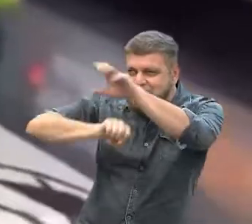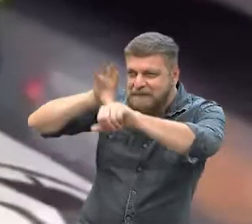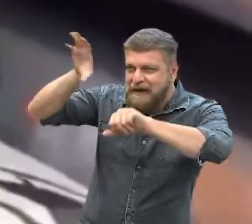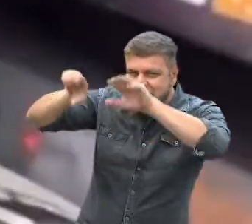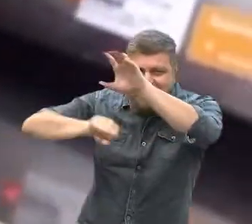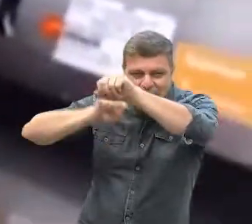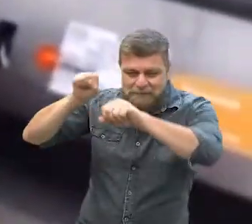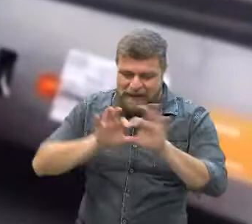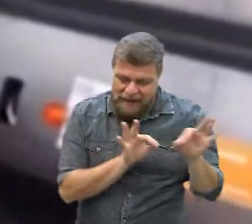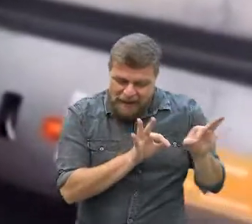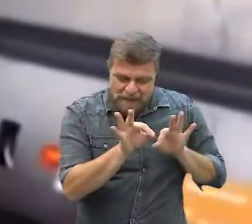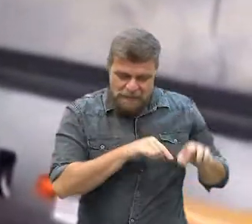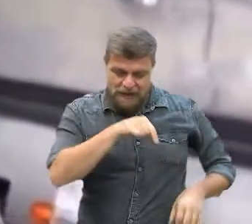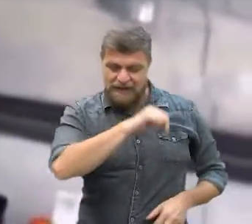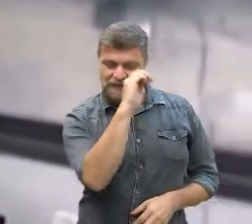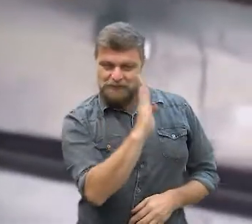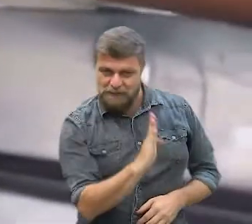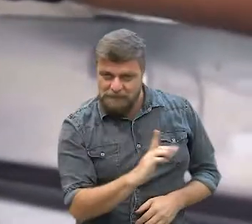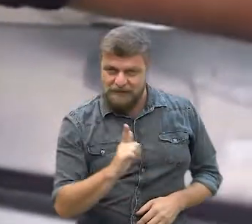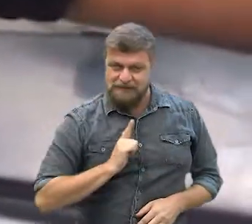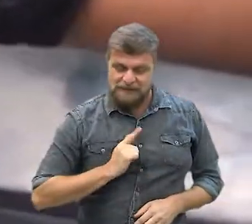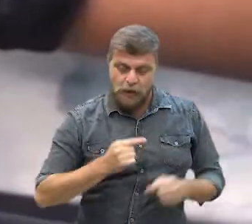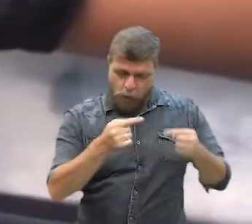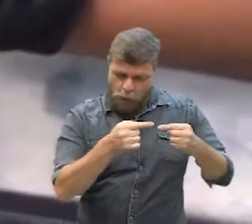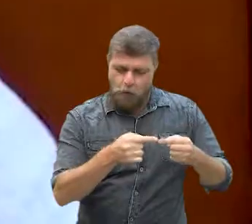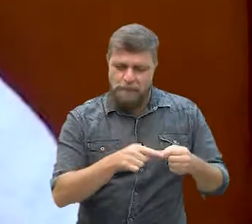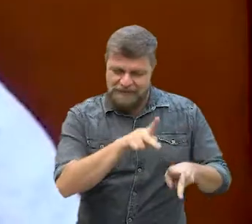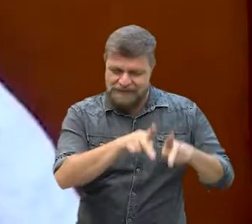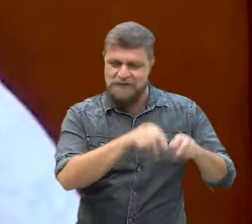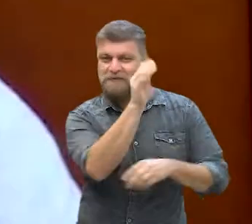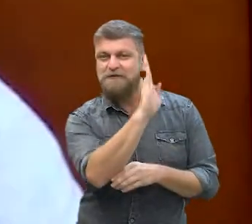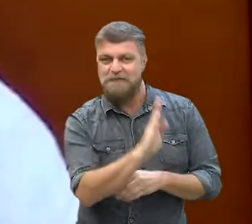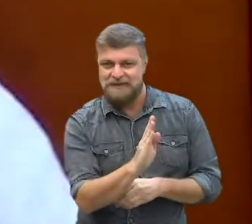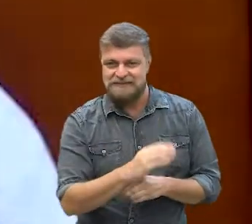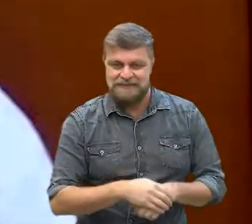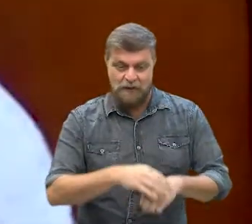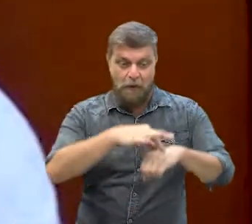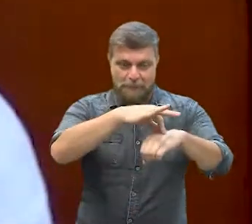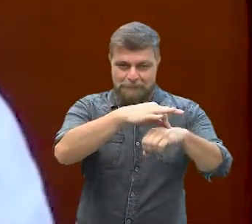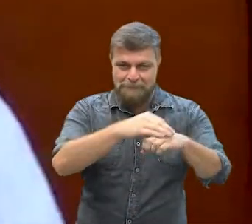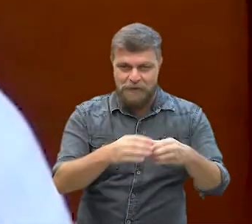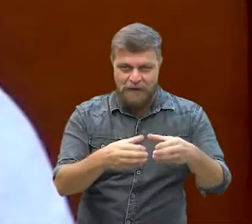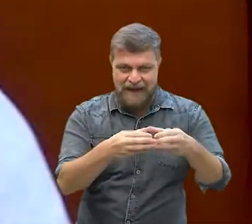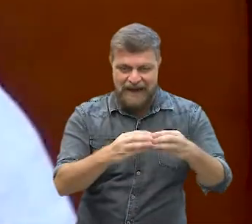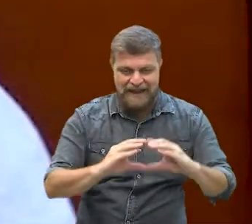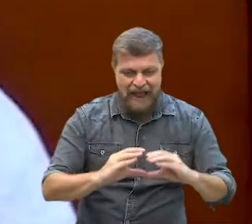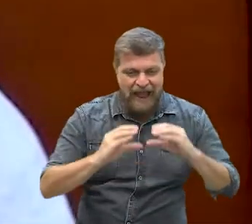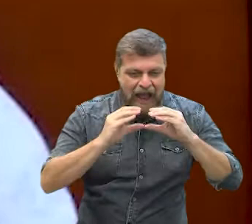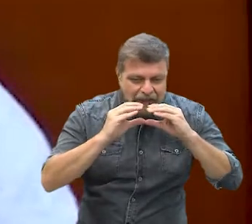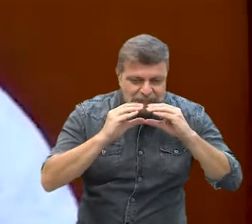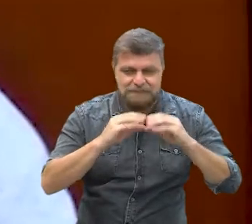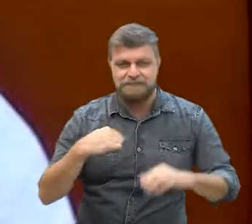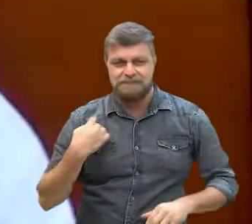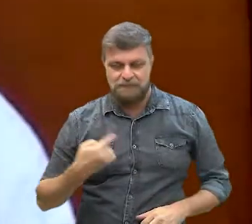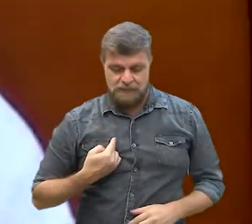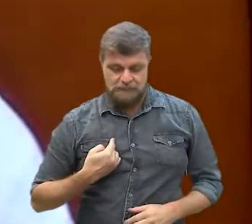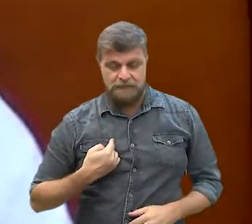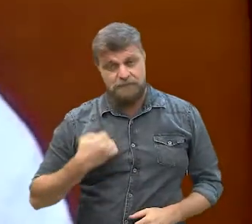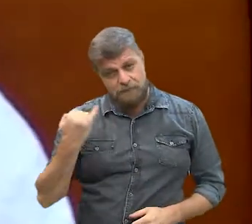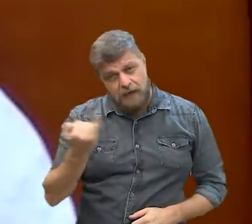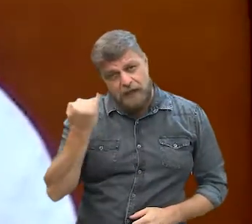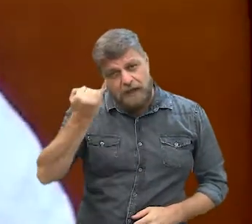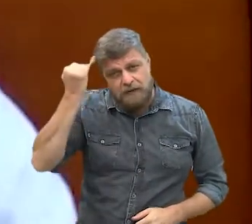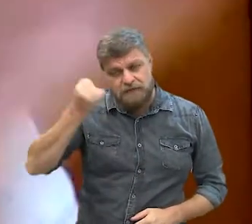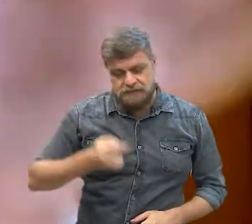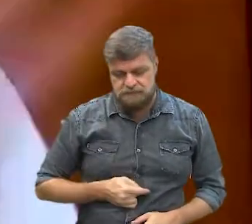cardápio e tal, que é uma coisa muito cultural brasileira, o hambúrguer. Então, é mais uma inspiração, assim, foi realmente, para mim, foi importante pelo fato